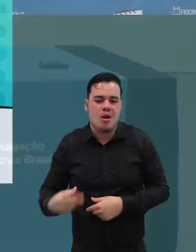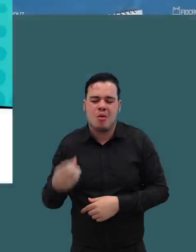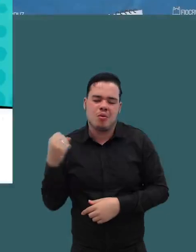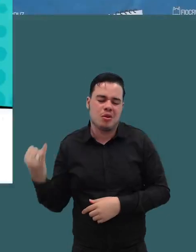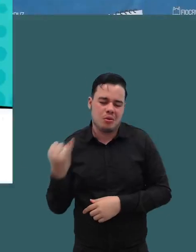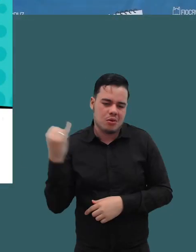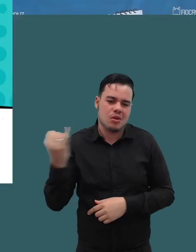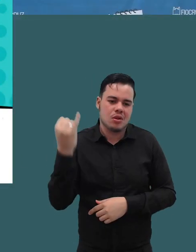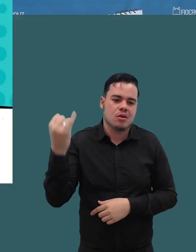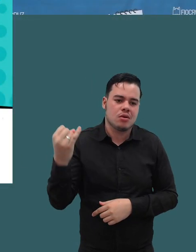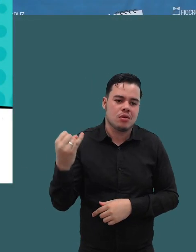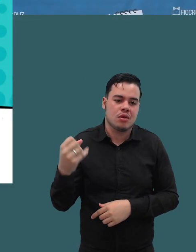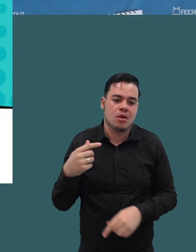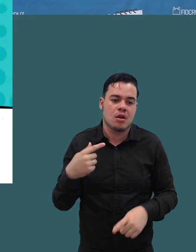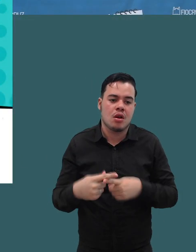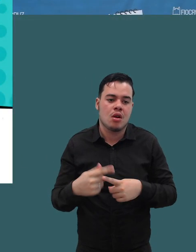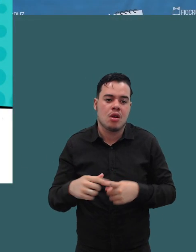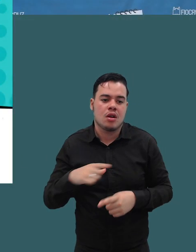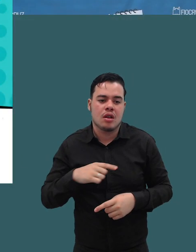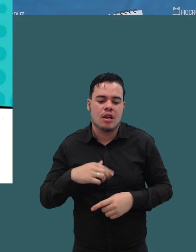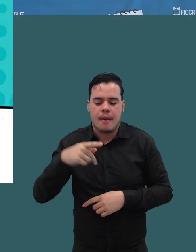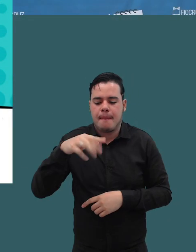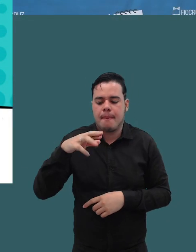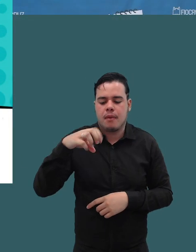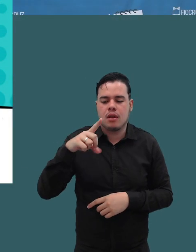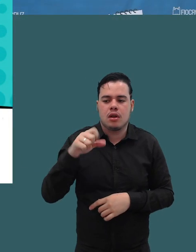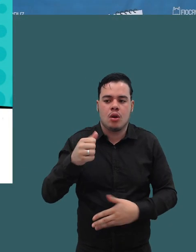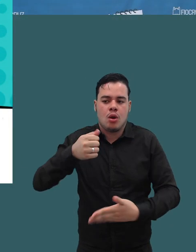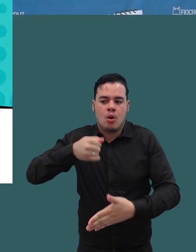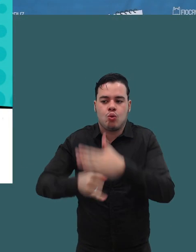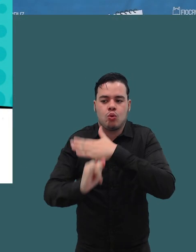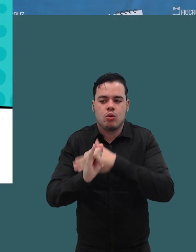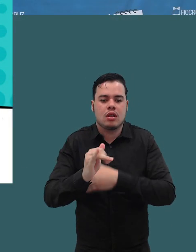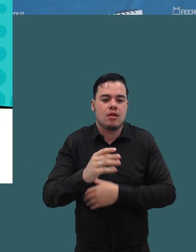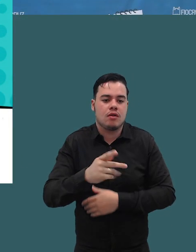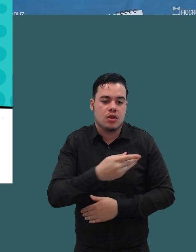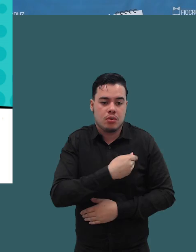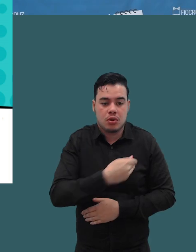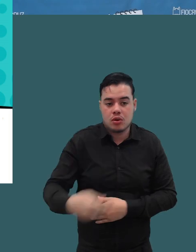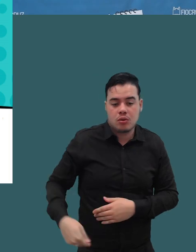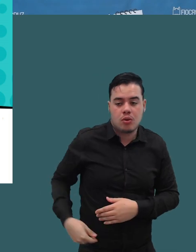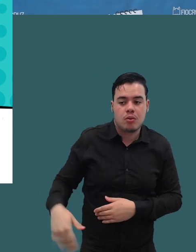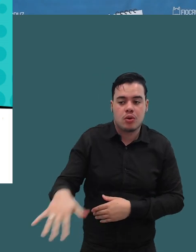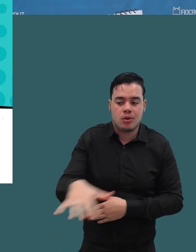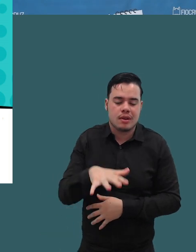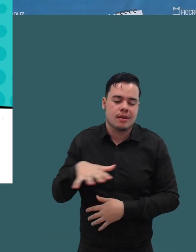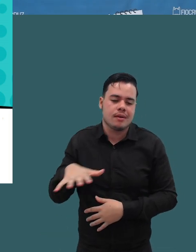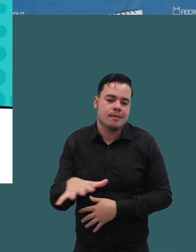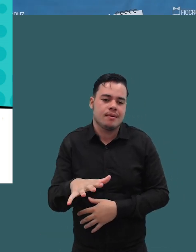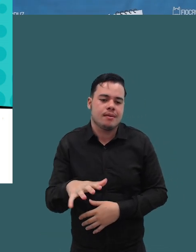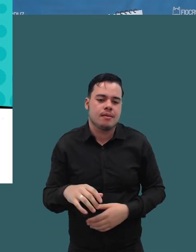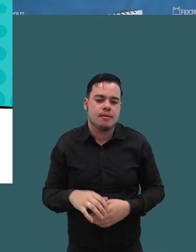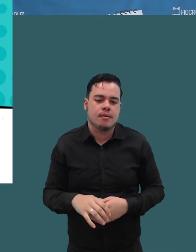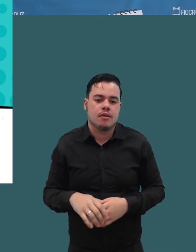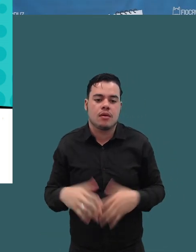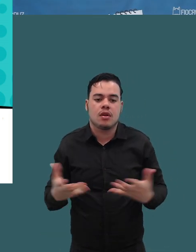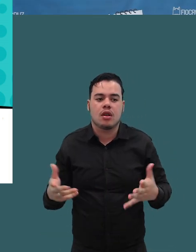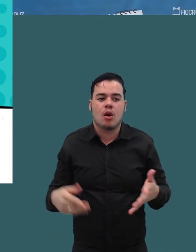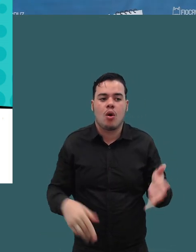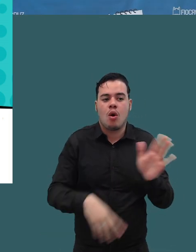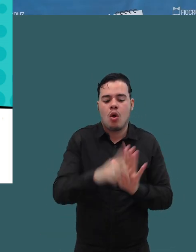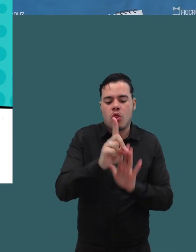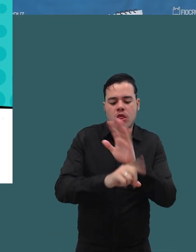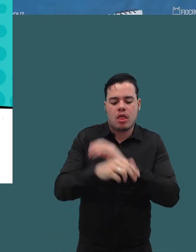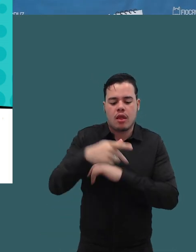importante para que a gente possa ter perenidade nos investimentos públicos dessa área. Então, o decreto do